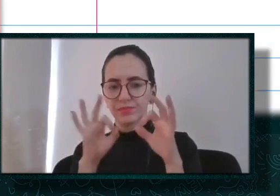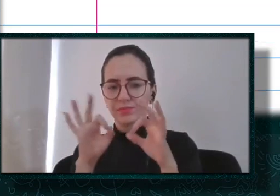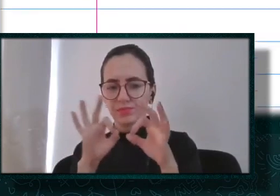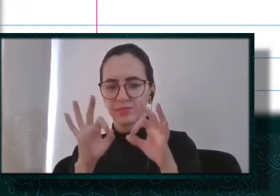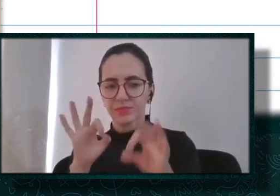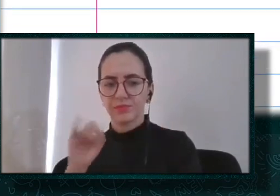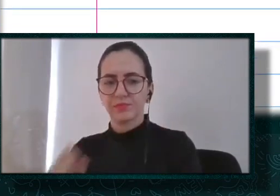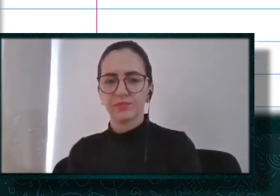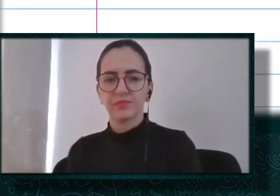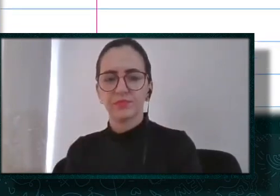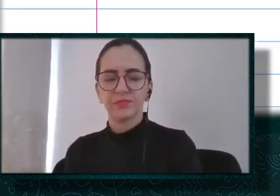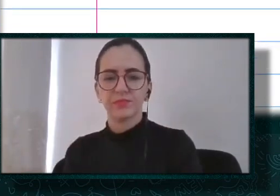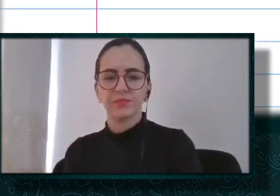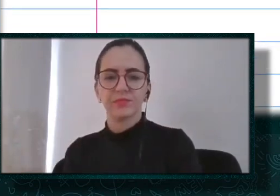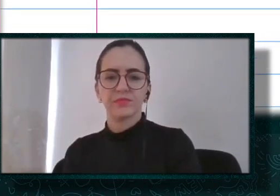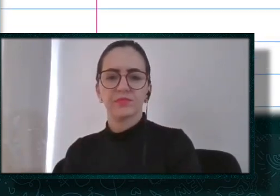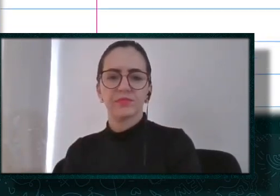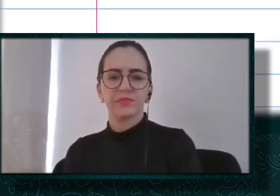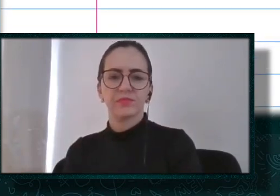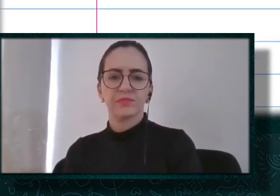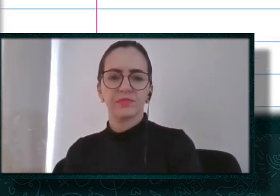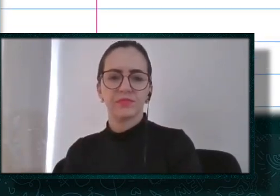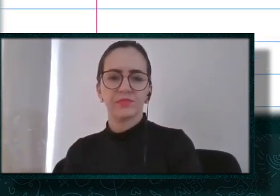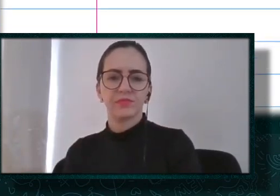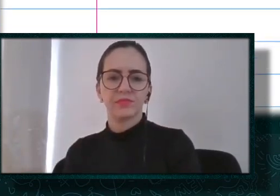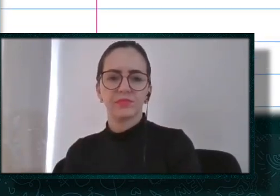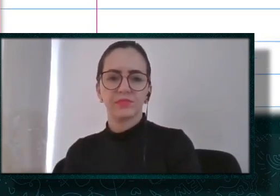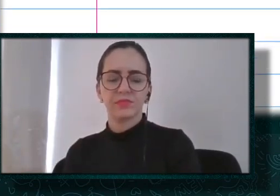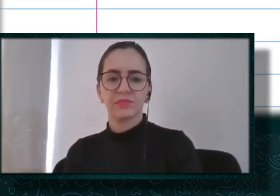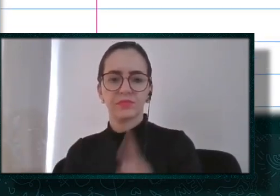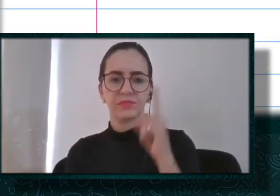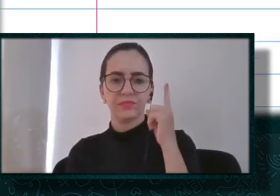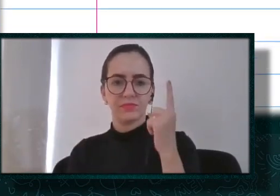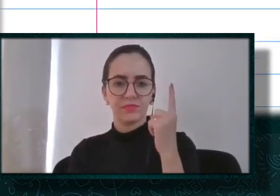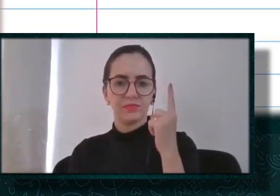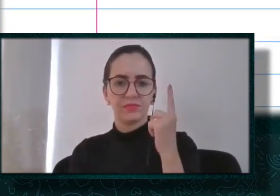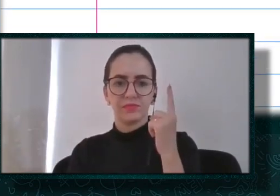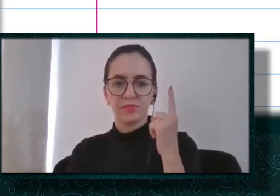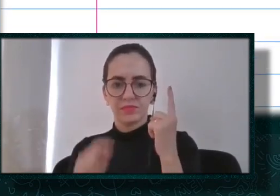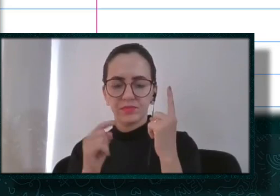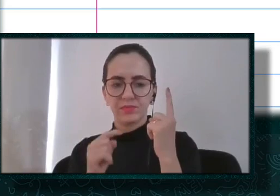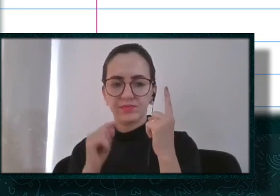Observa como é que eu vou fazer aqui. Gente, eu tenho 1 mol disso, eu tenho 1 mol